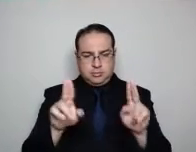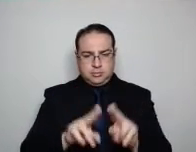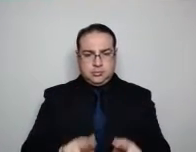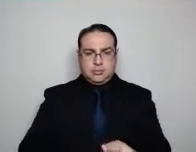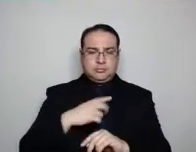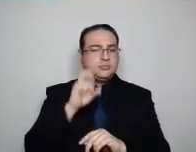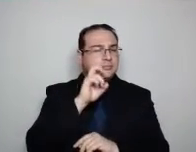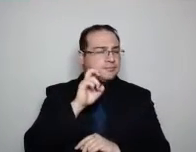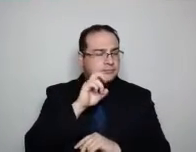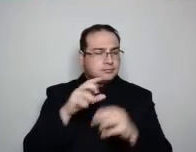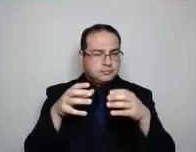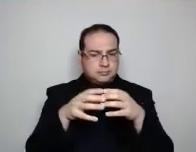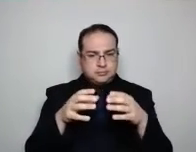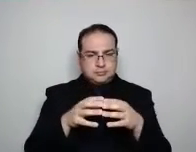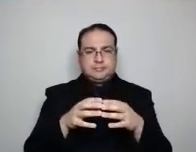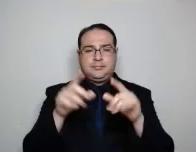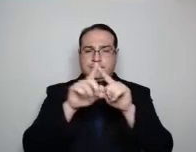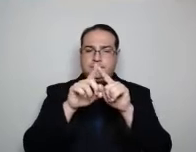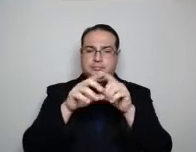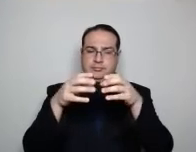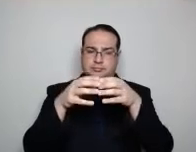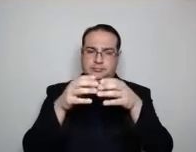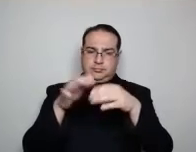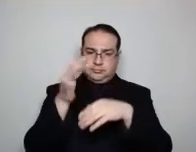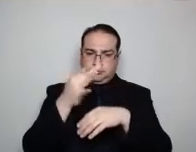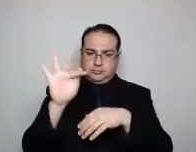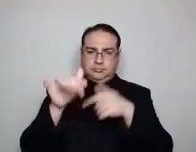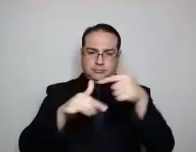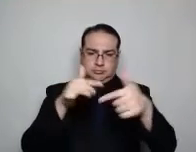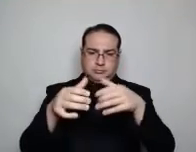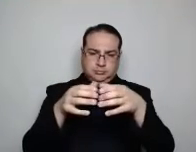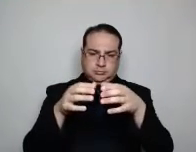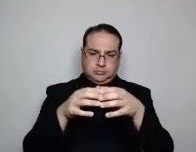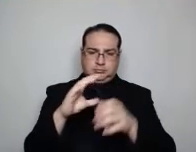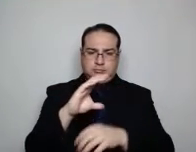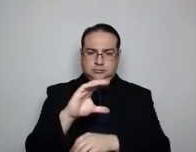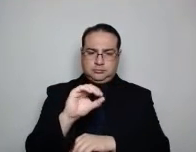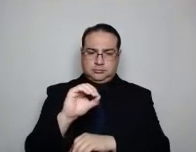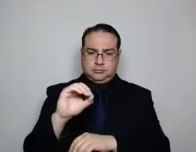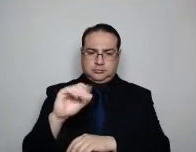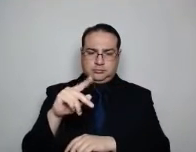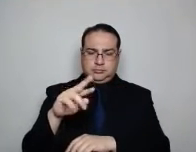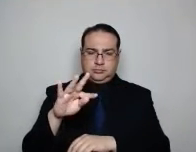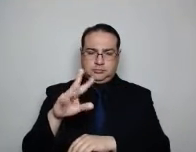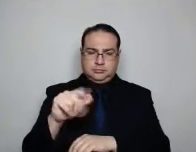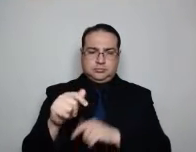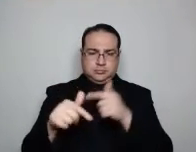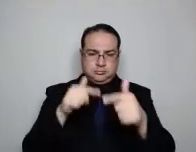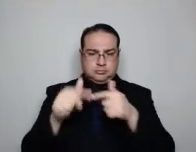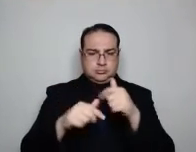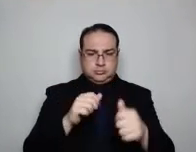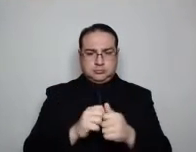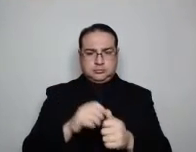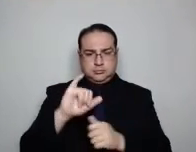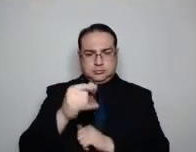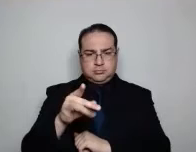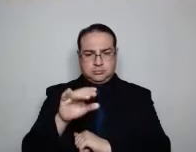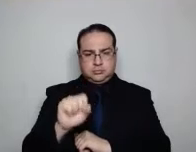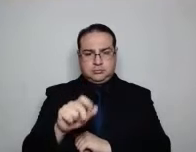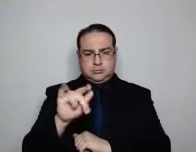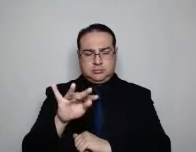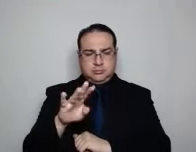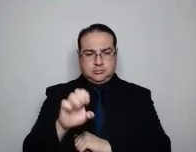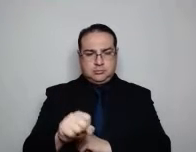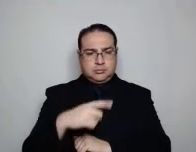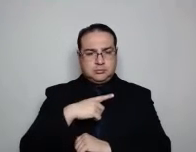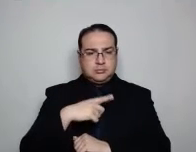Cooperativas de Trabalho. E apelado Unimed Natal. Qual é o número desse? José Lacerda, segundo. Presidente, pela